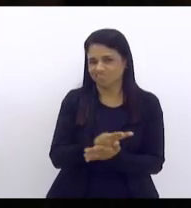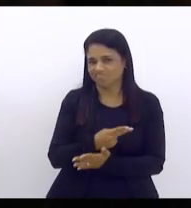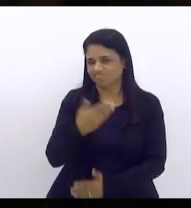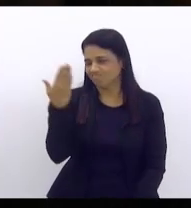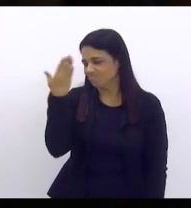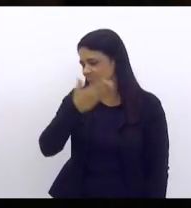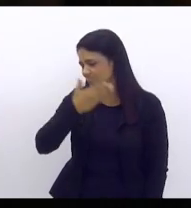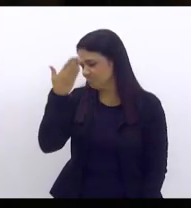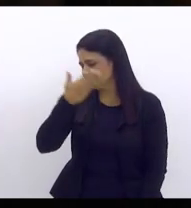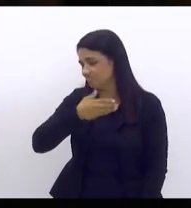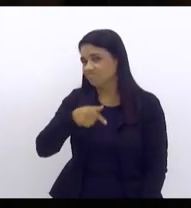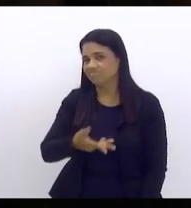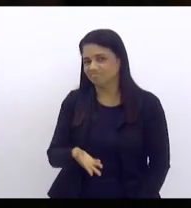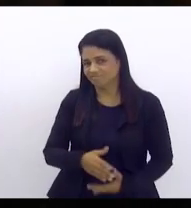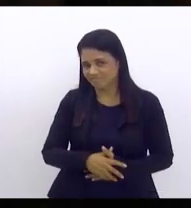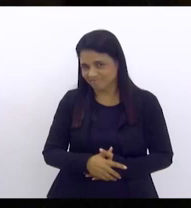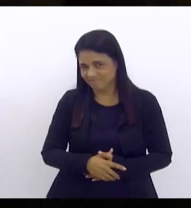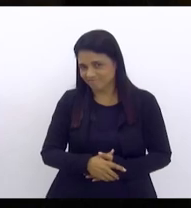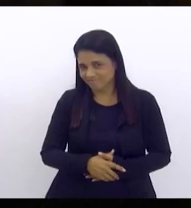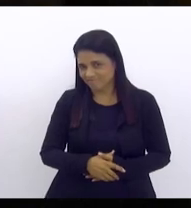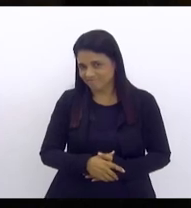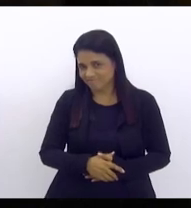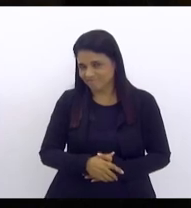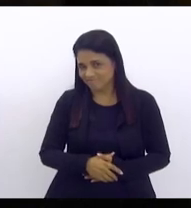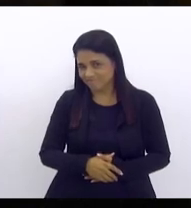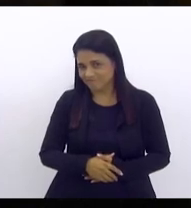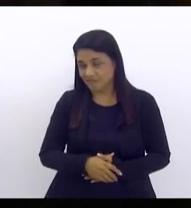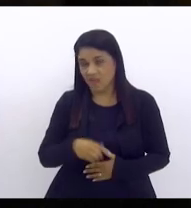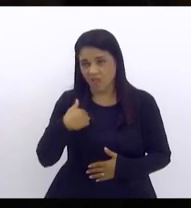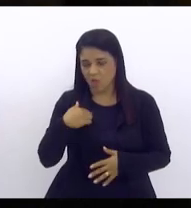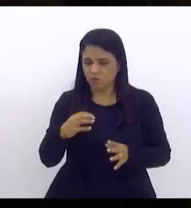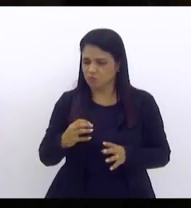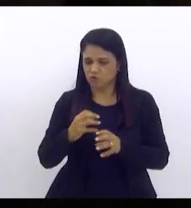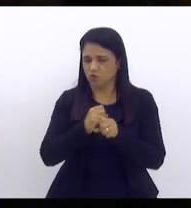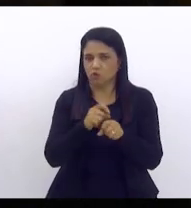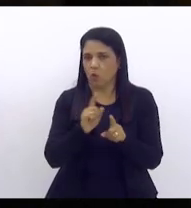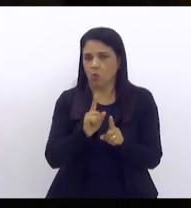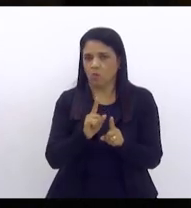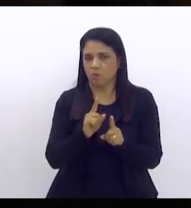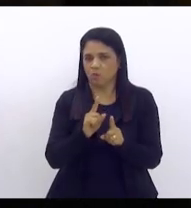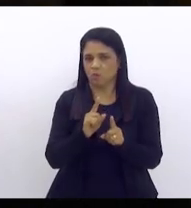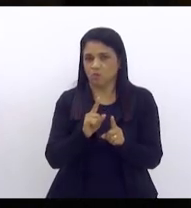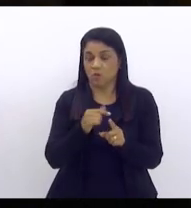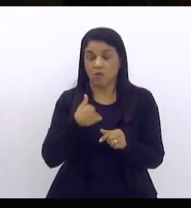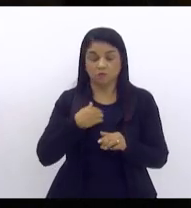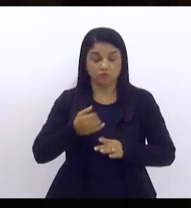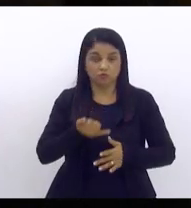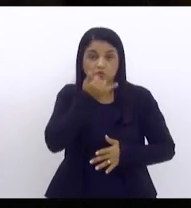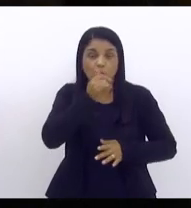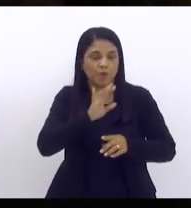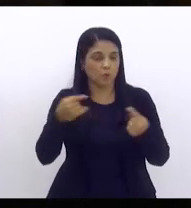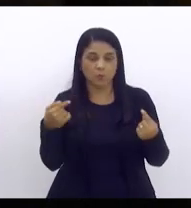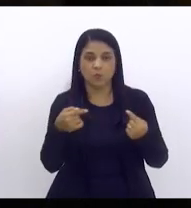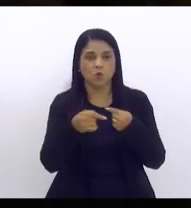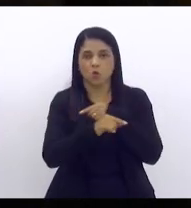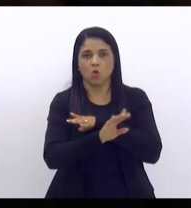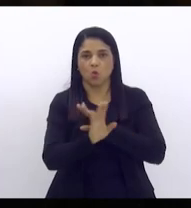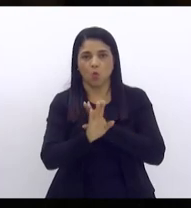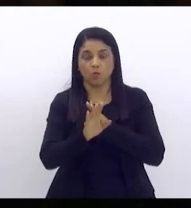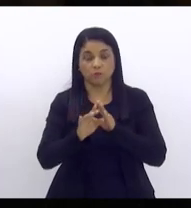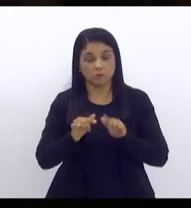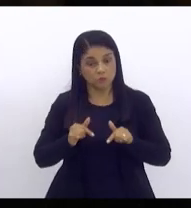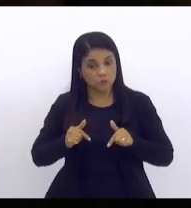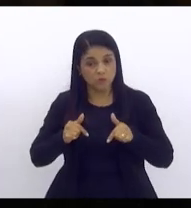somo àqueles que querem agir, eu não me oponho àqueles que querem agir